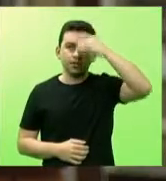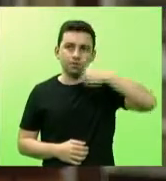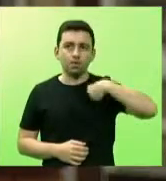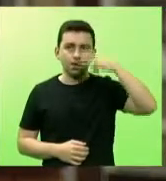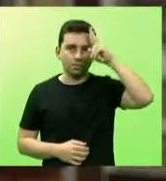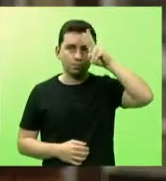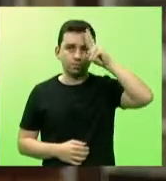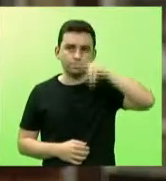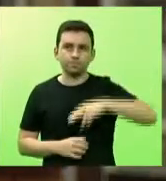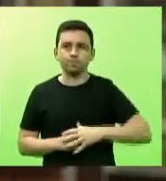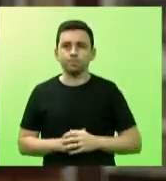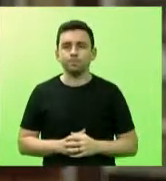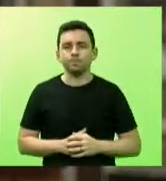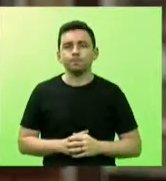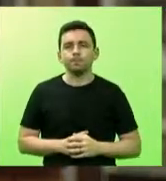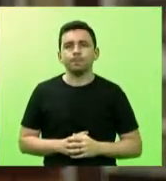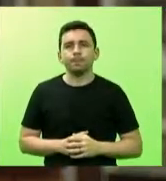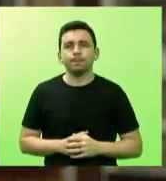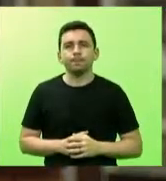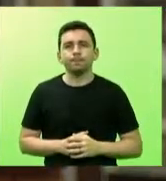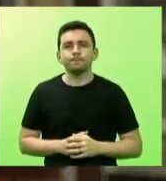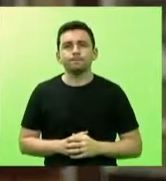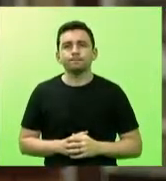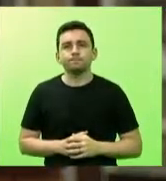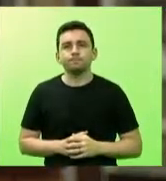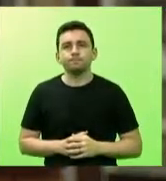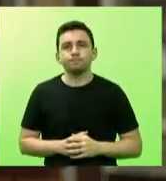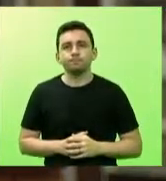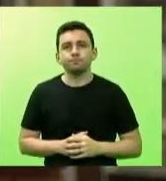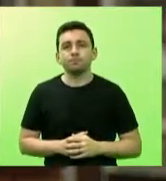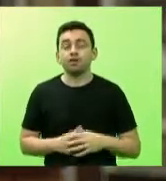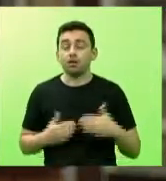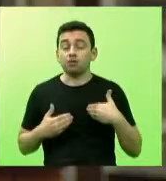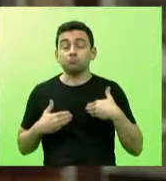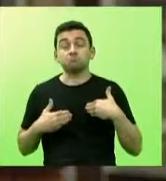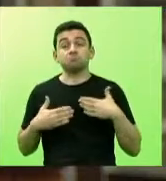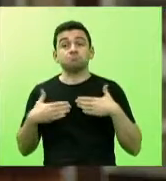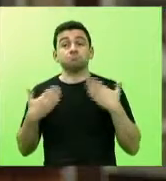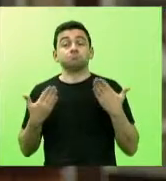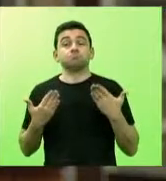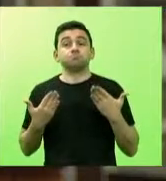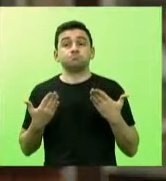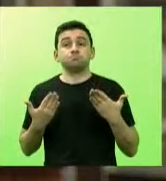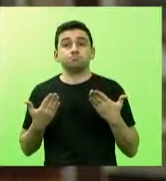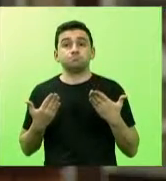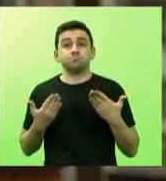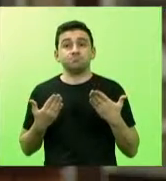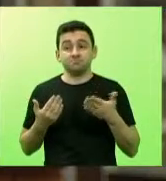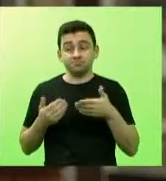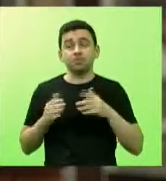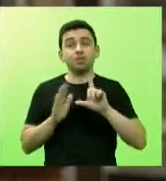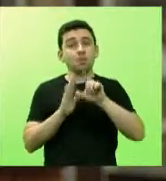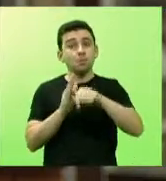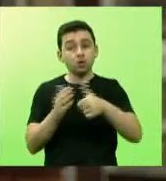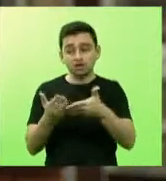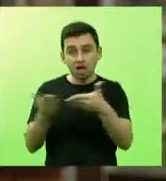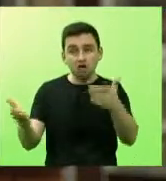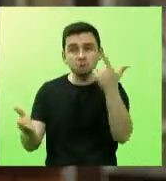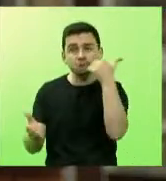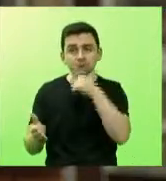Mas, enfim, me causou espanto, né? serem agraciados posteriormente a